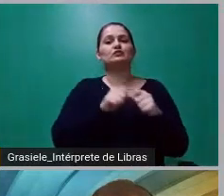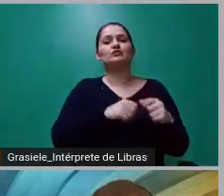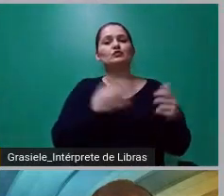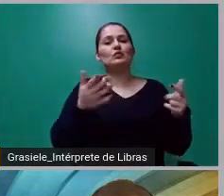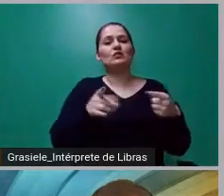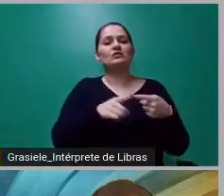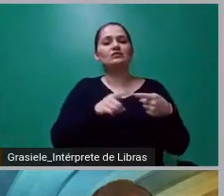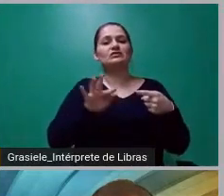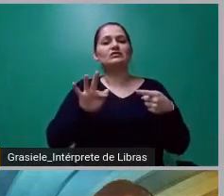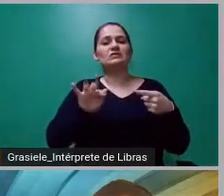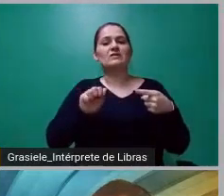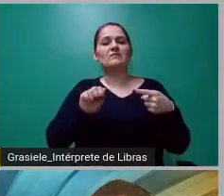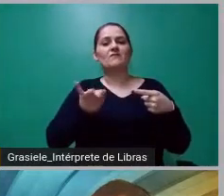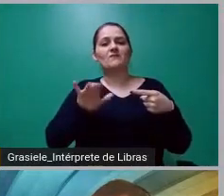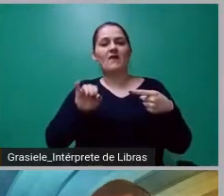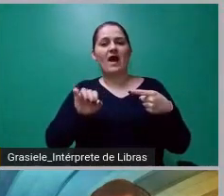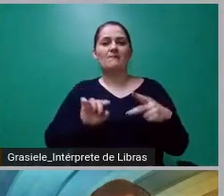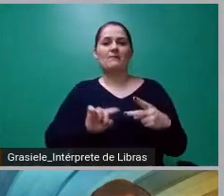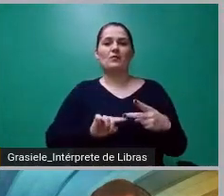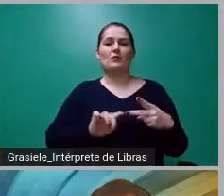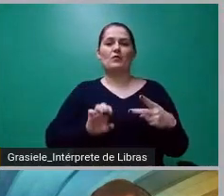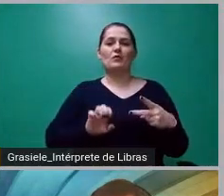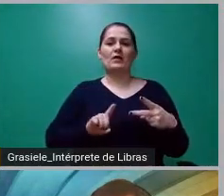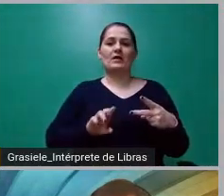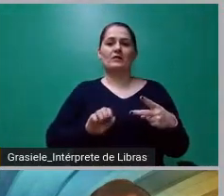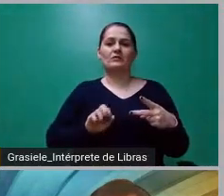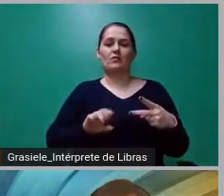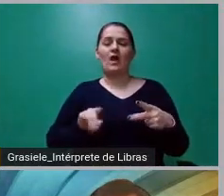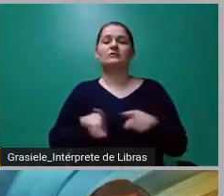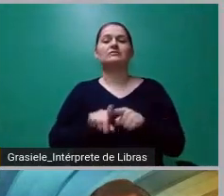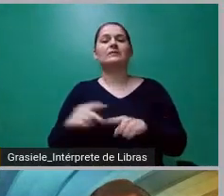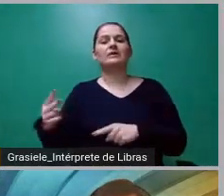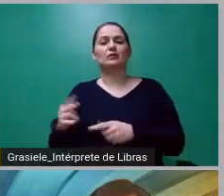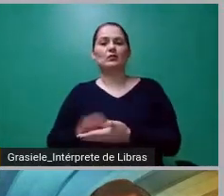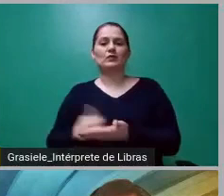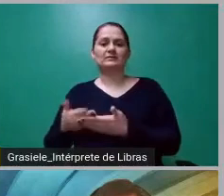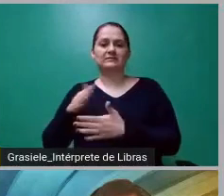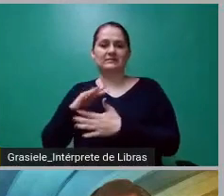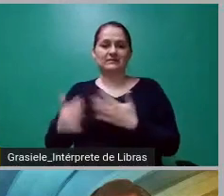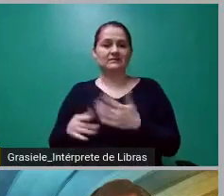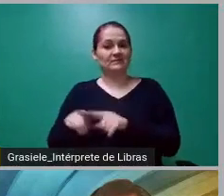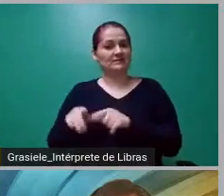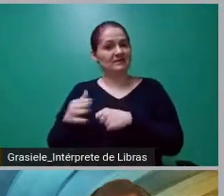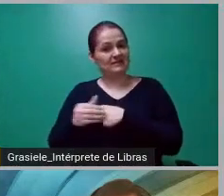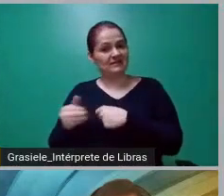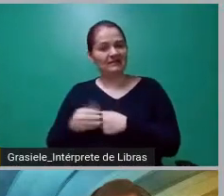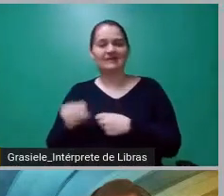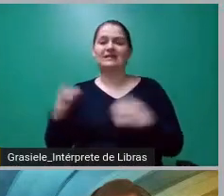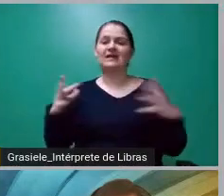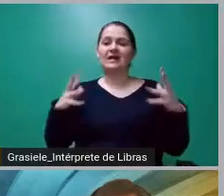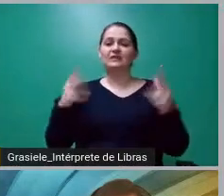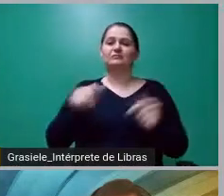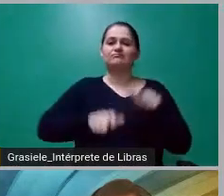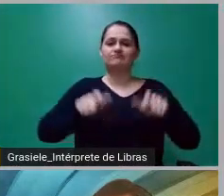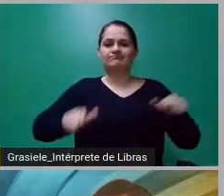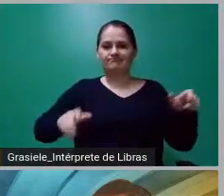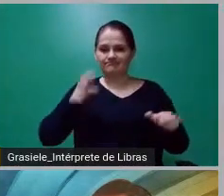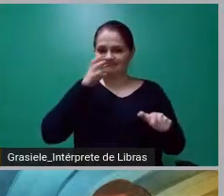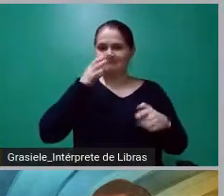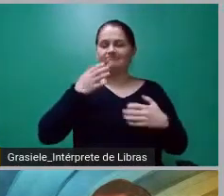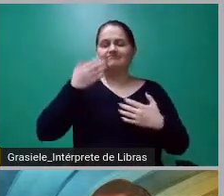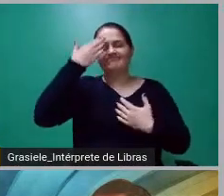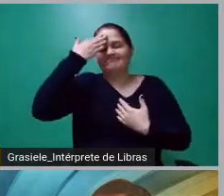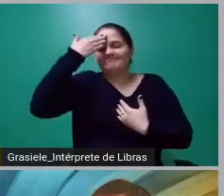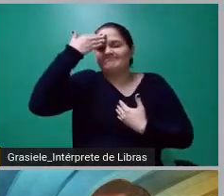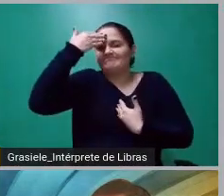Eduardo Brasileiro, nossas queridas tradutoras, todos que nos assistem, gratidão. Bom, meu tema aqui nessa